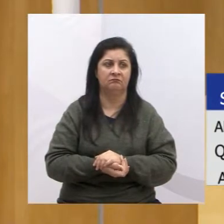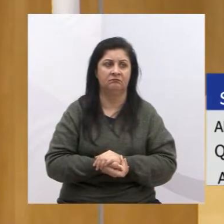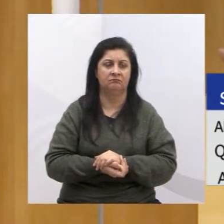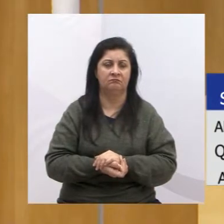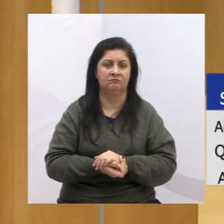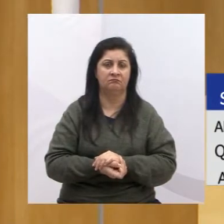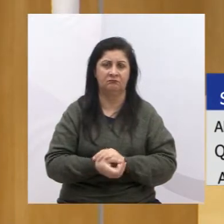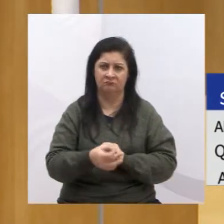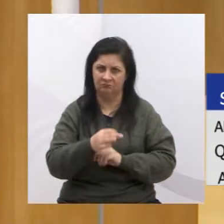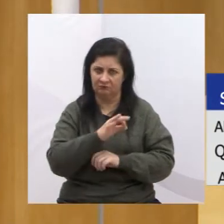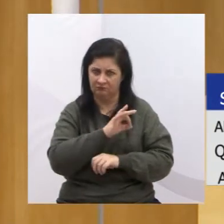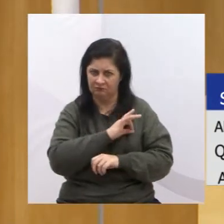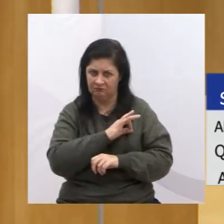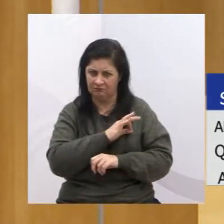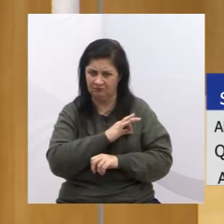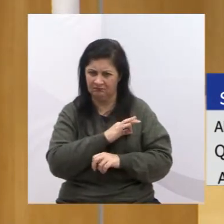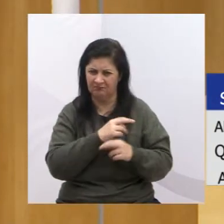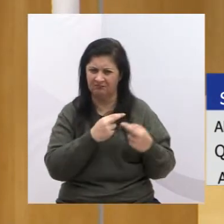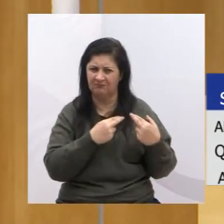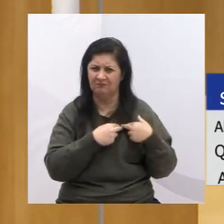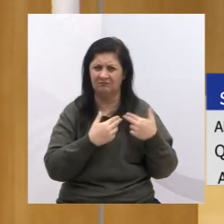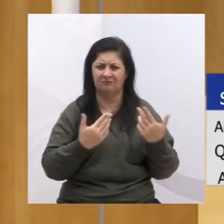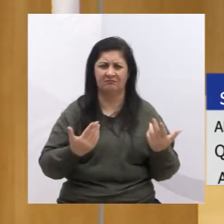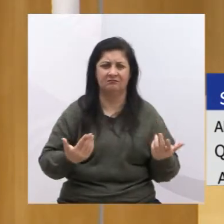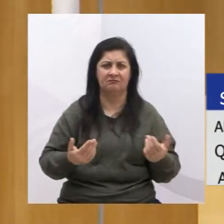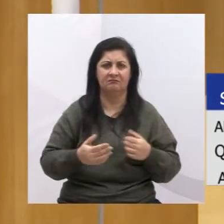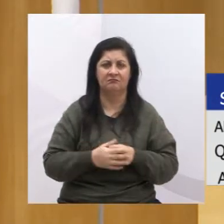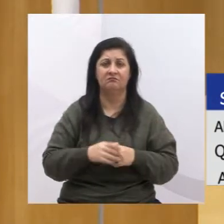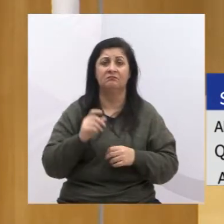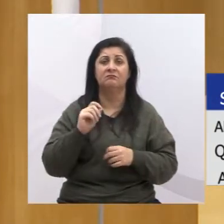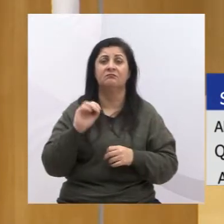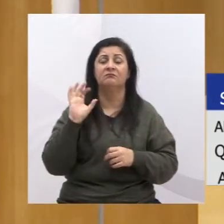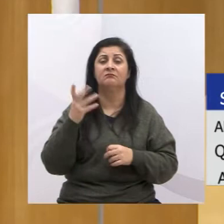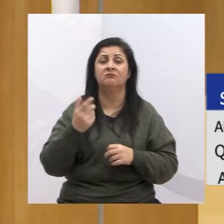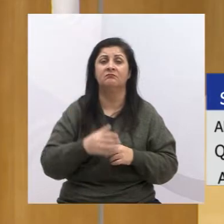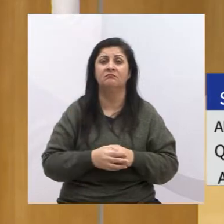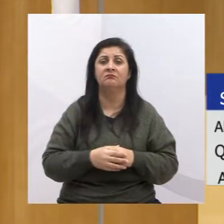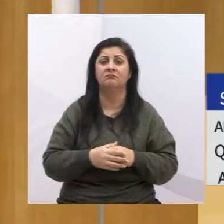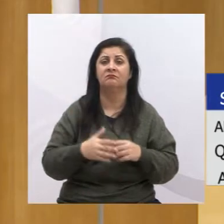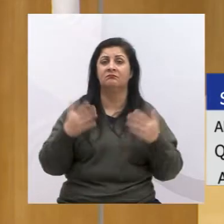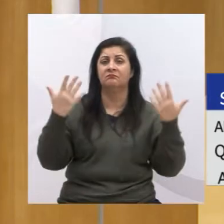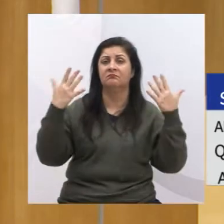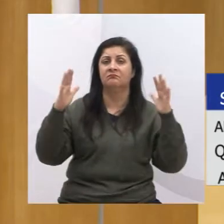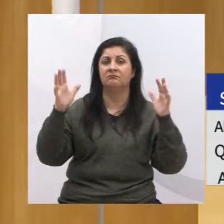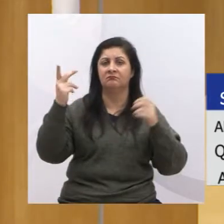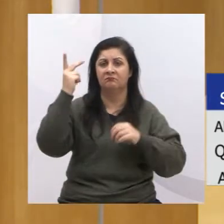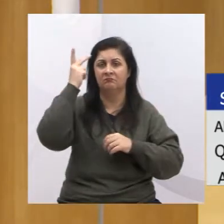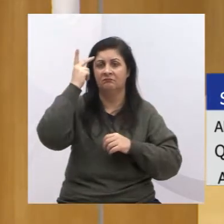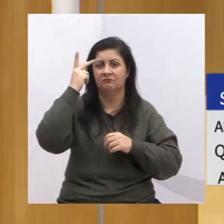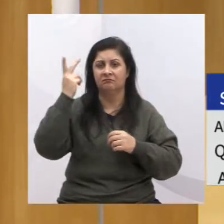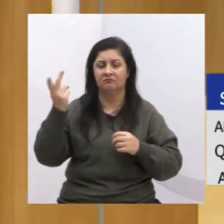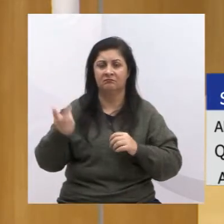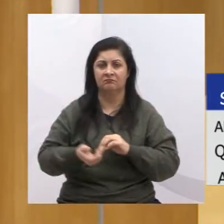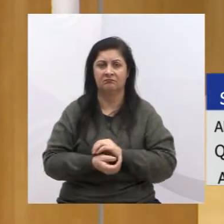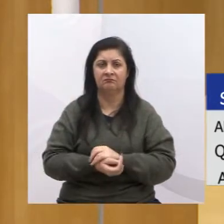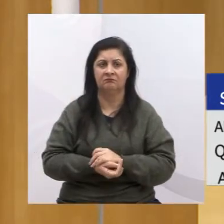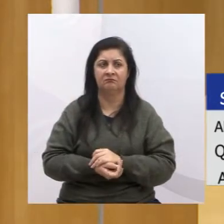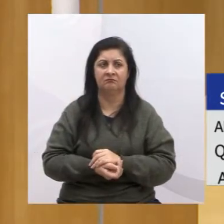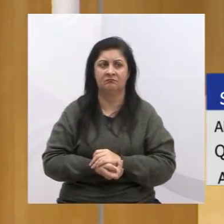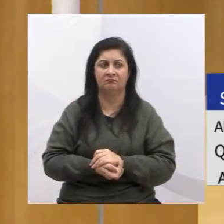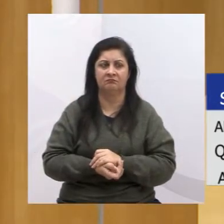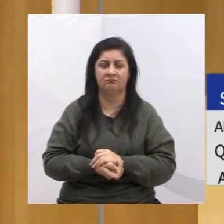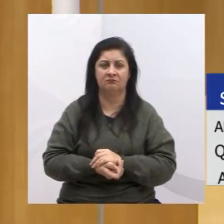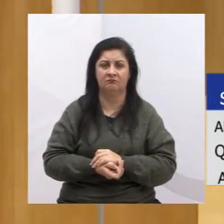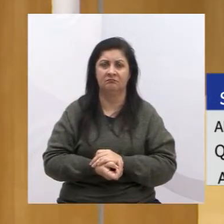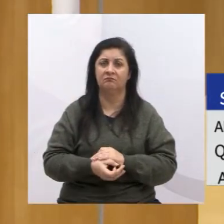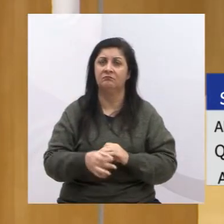Da guarda? Olha o fato que aconteceu aí na comemoração do São Paulo. Um agente